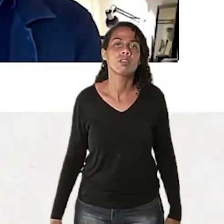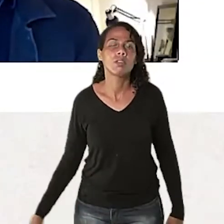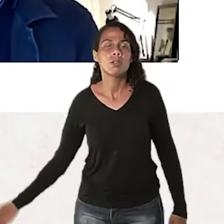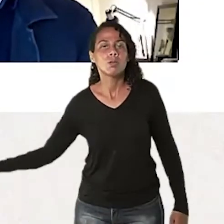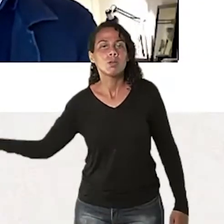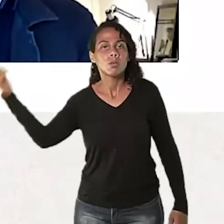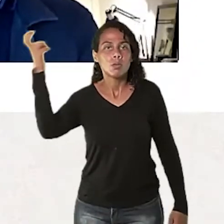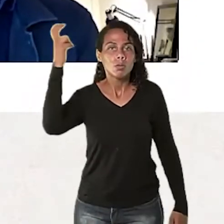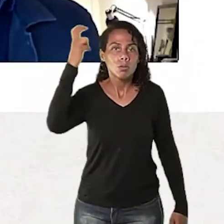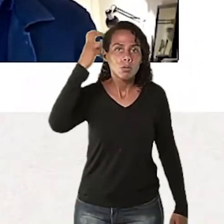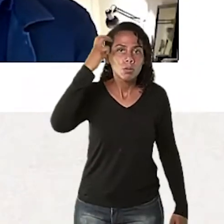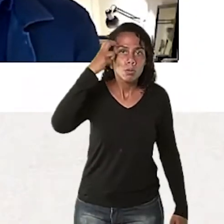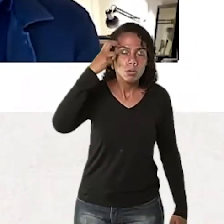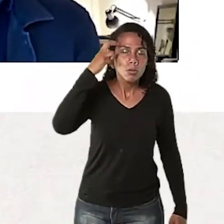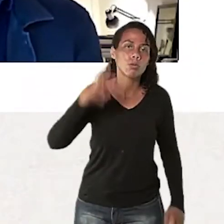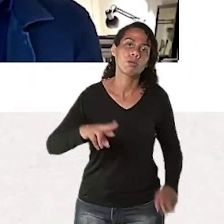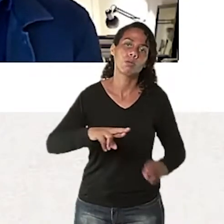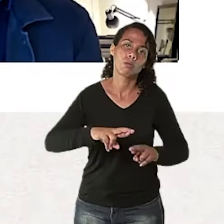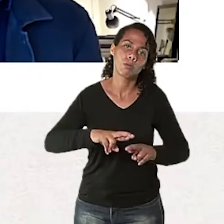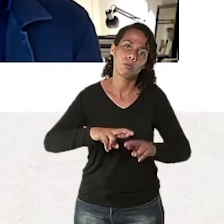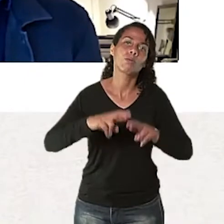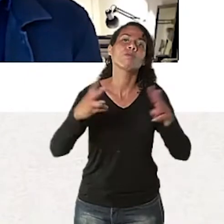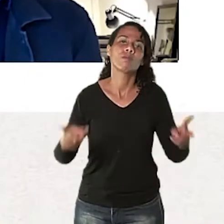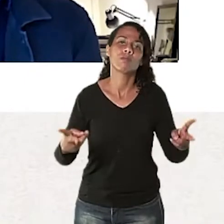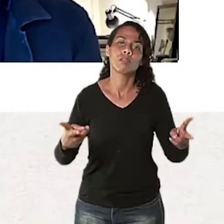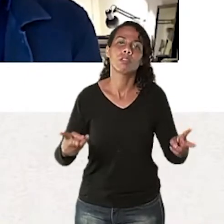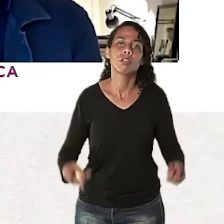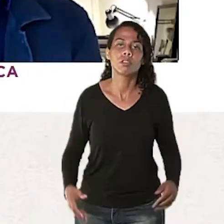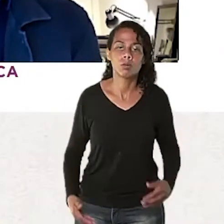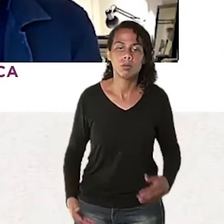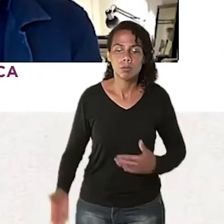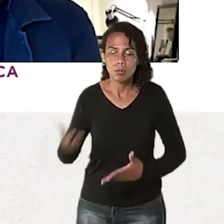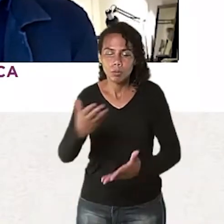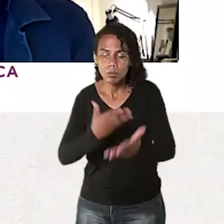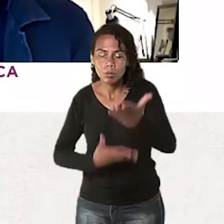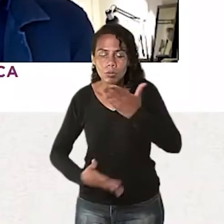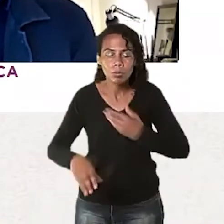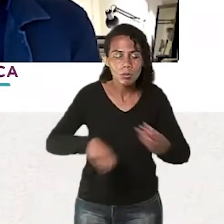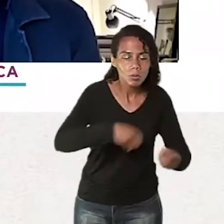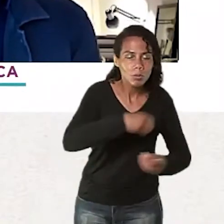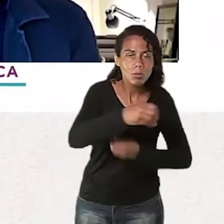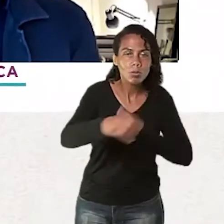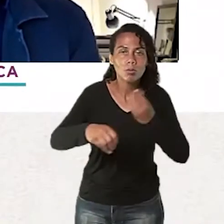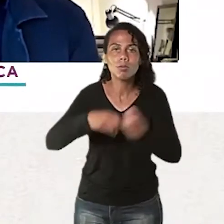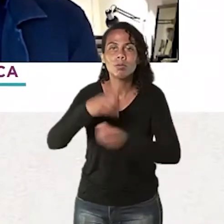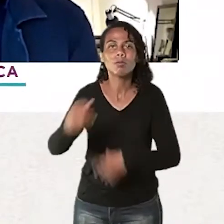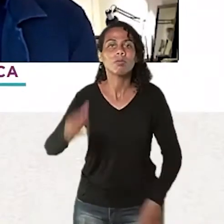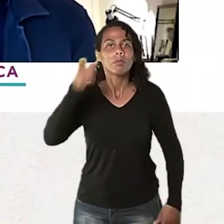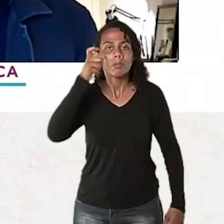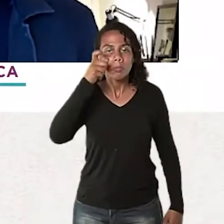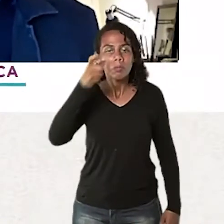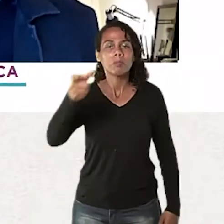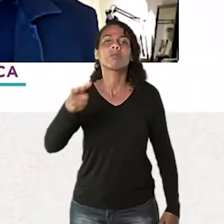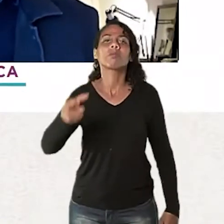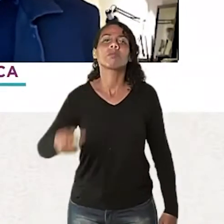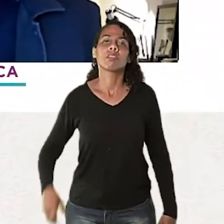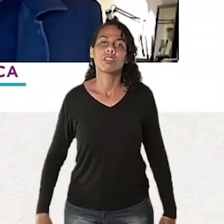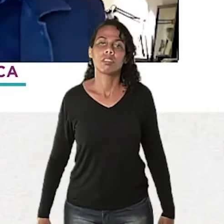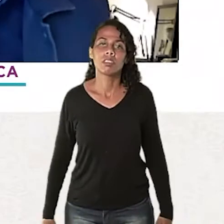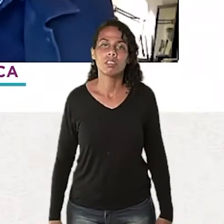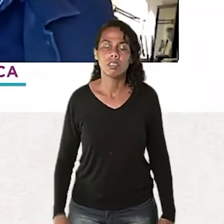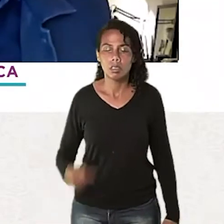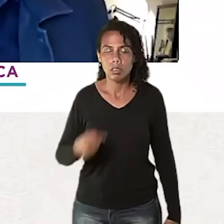e as coisas são completamente diferentes. E eu acho muito interessante, assim. Antônio Almeida, manda você mostrar o